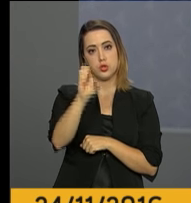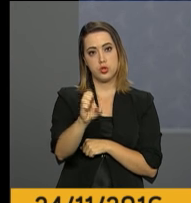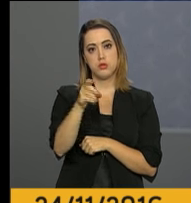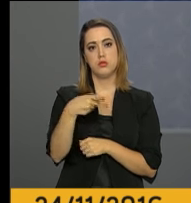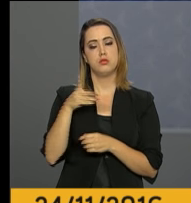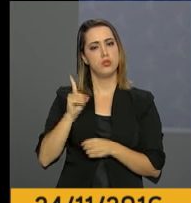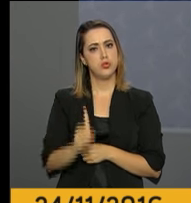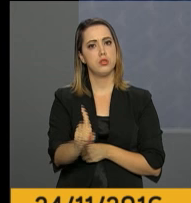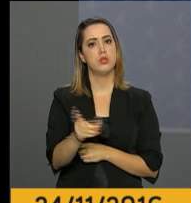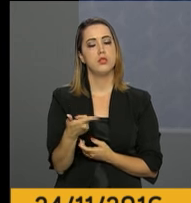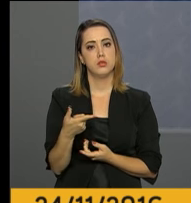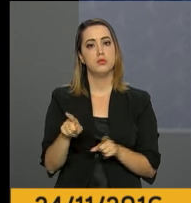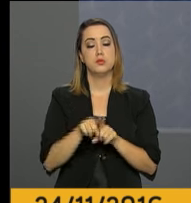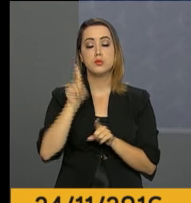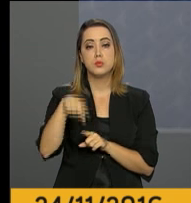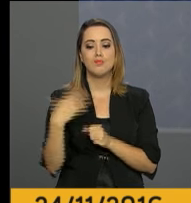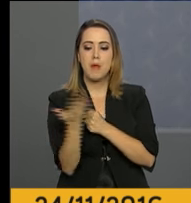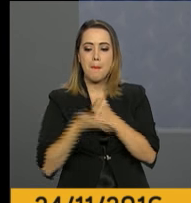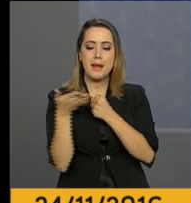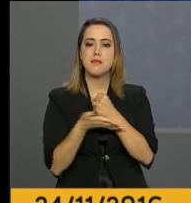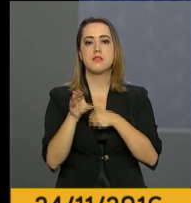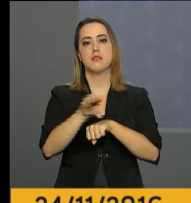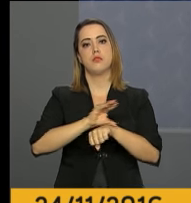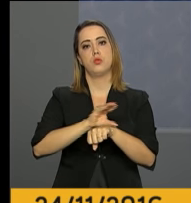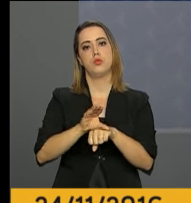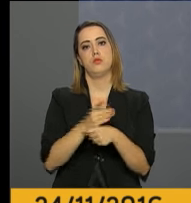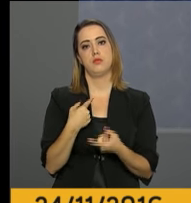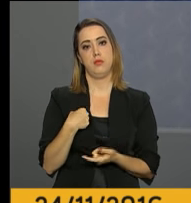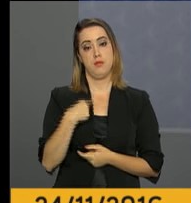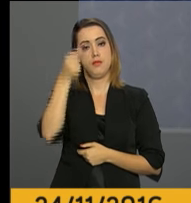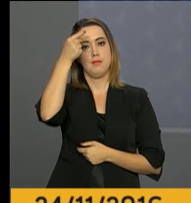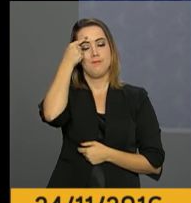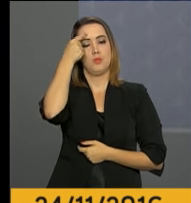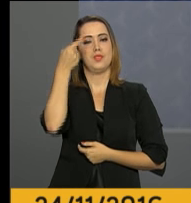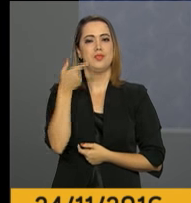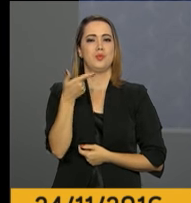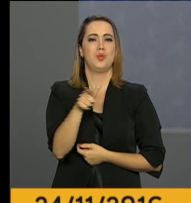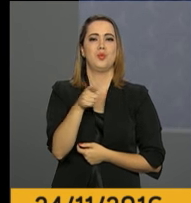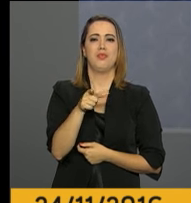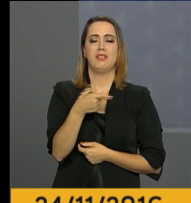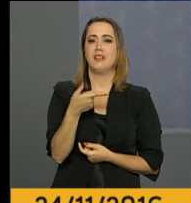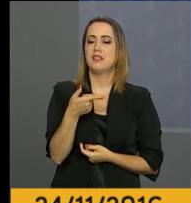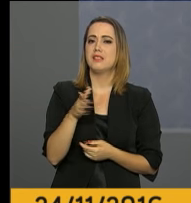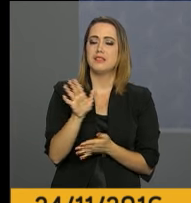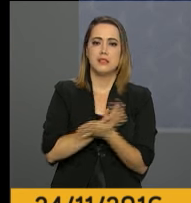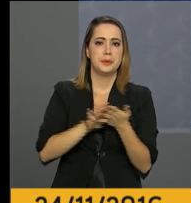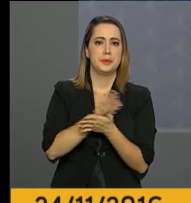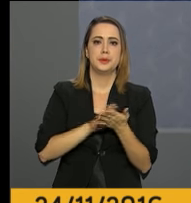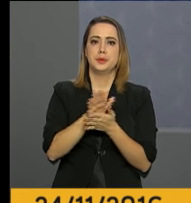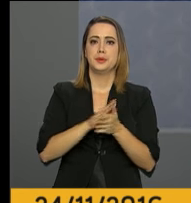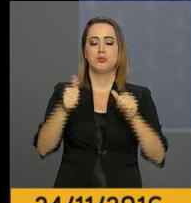fundantes do texto constitucional e eu penso que não haja nada mais indigno do que o desemprego